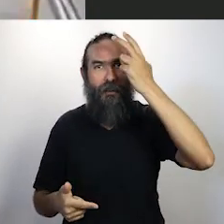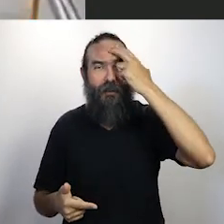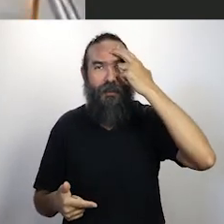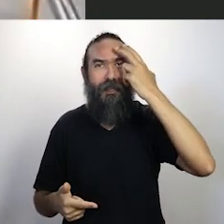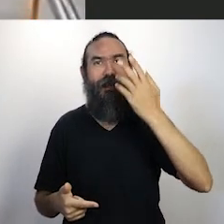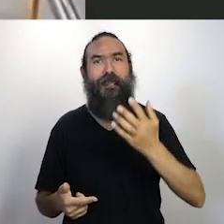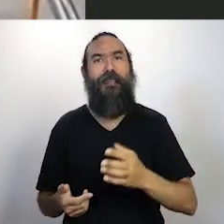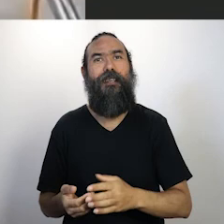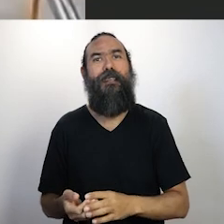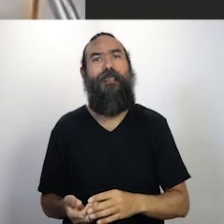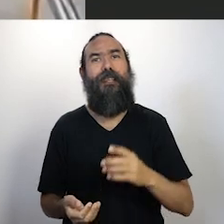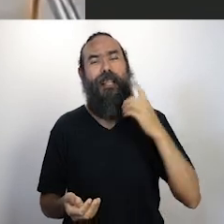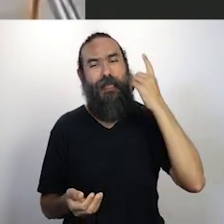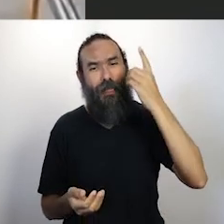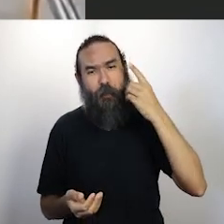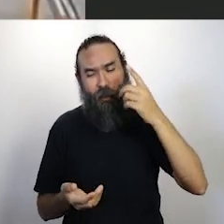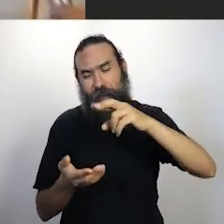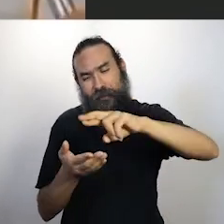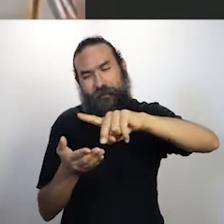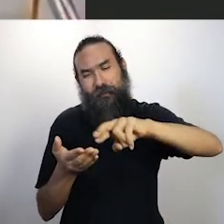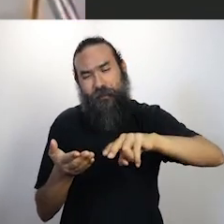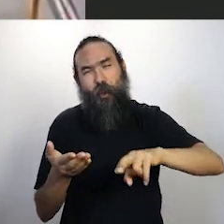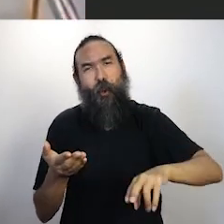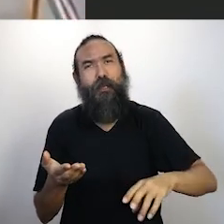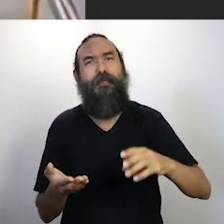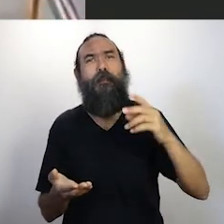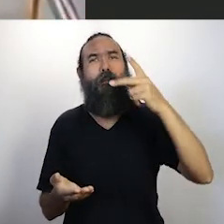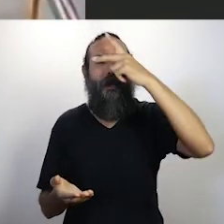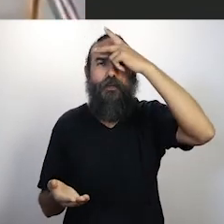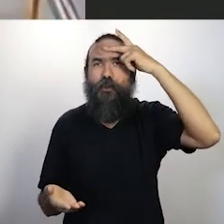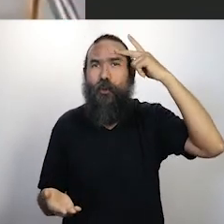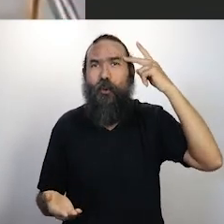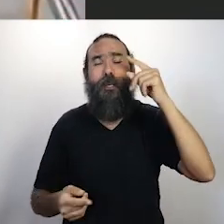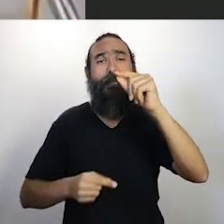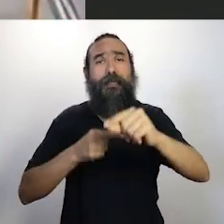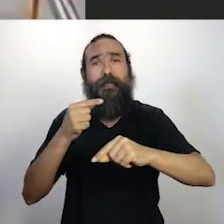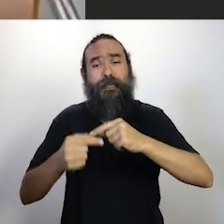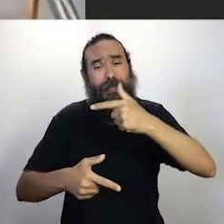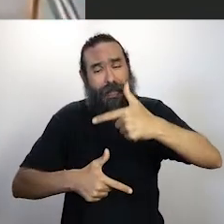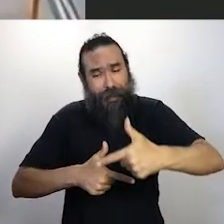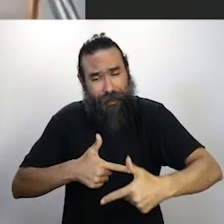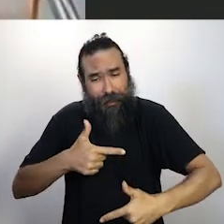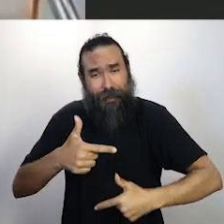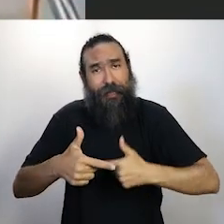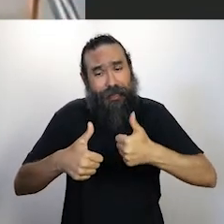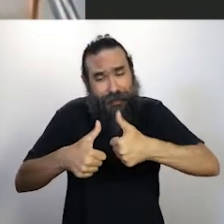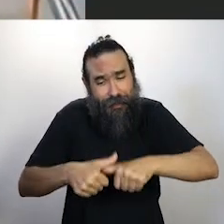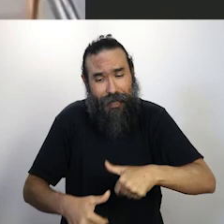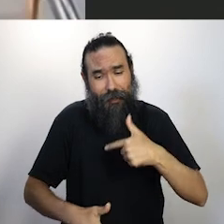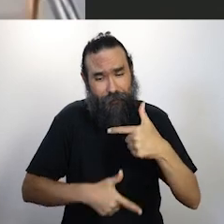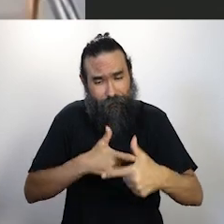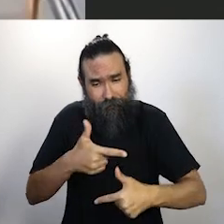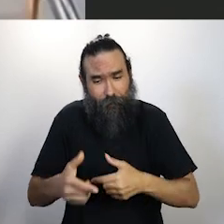Carolina e tantos outros que nessa articulação acaba sendo